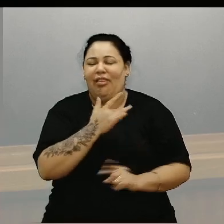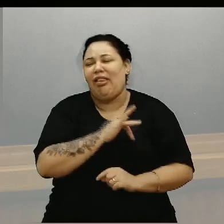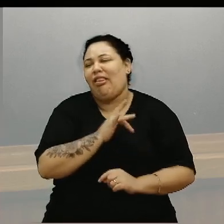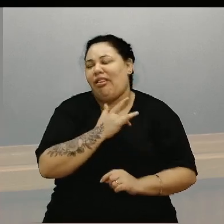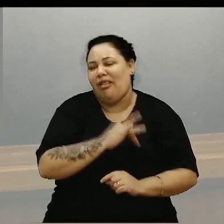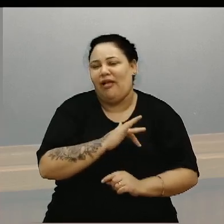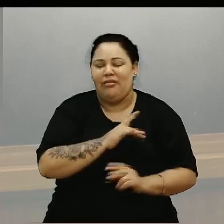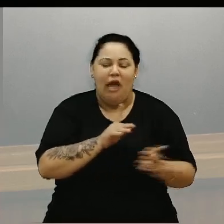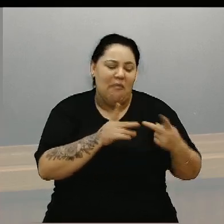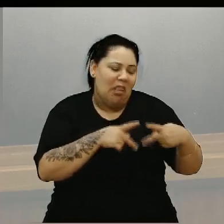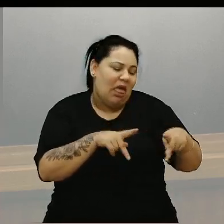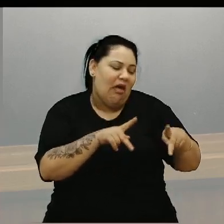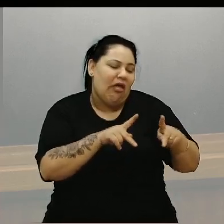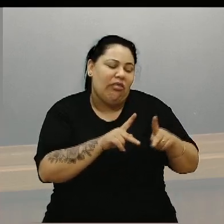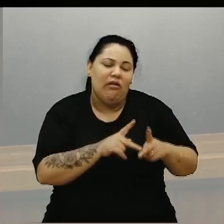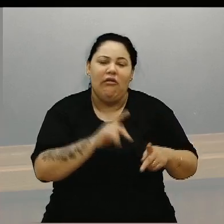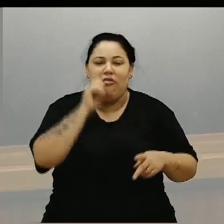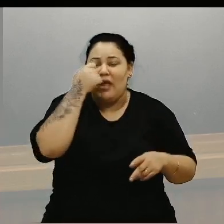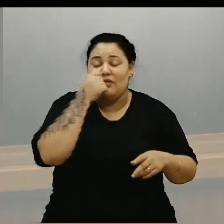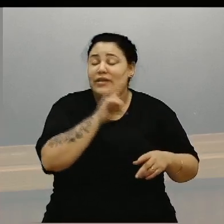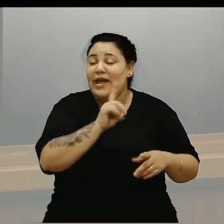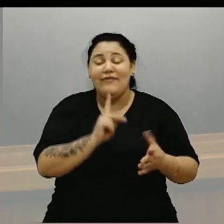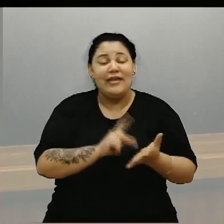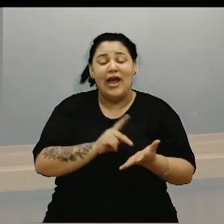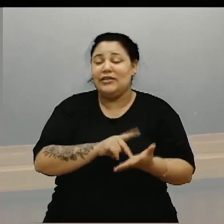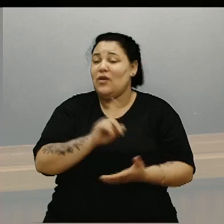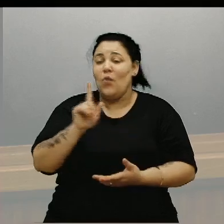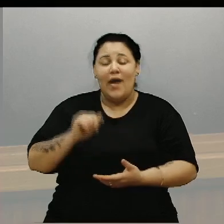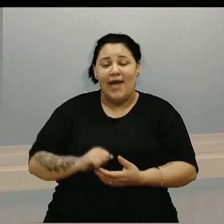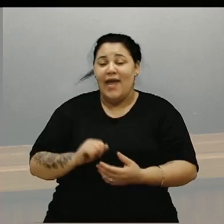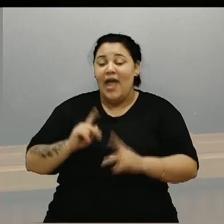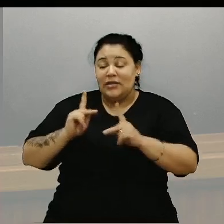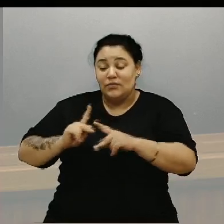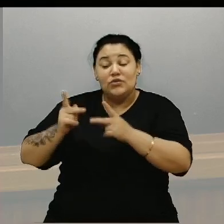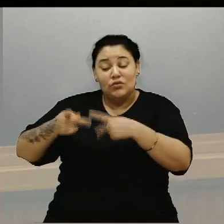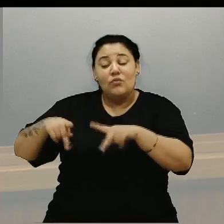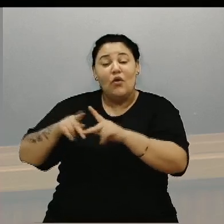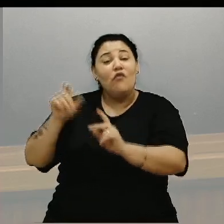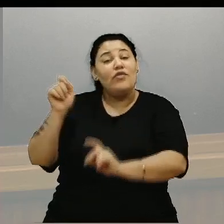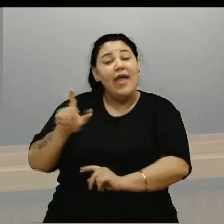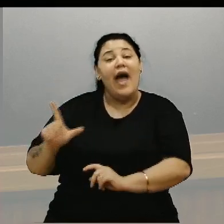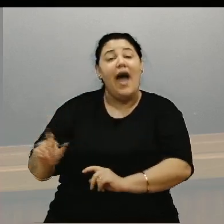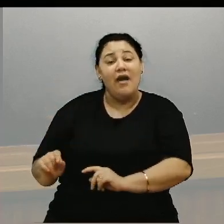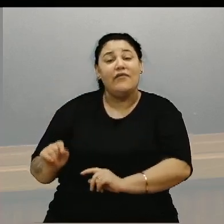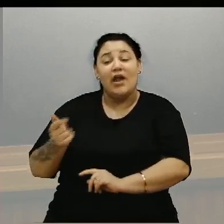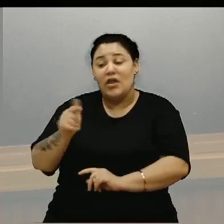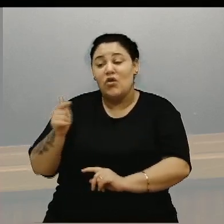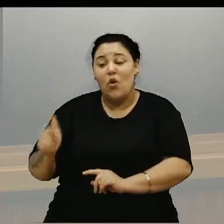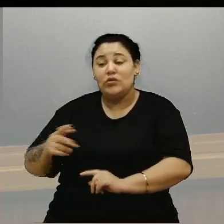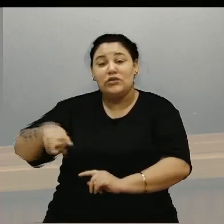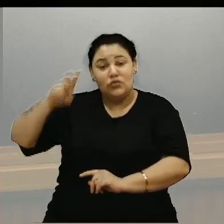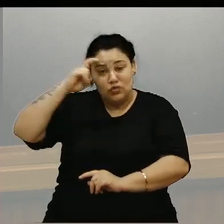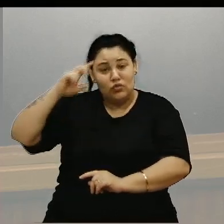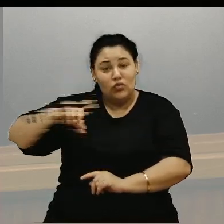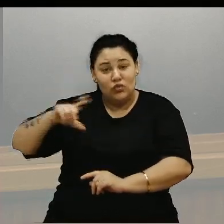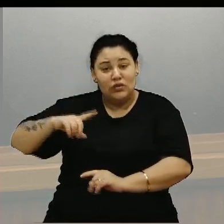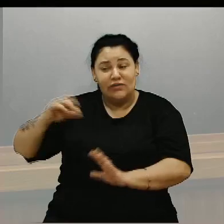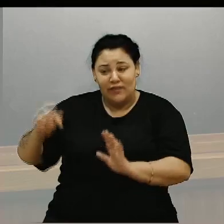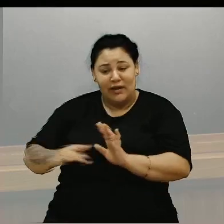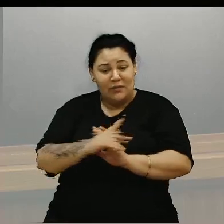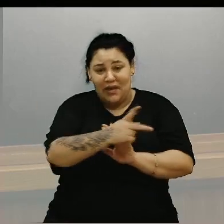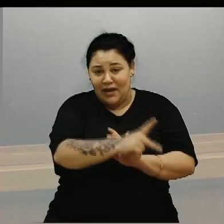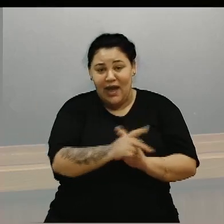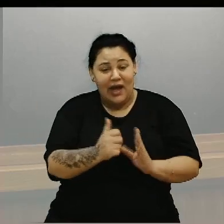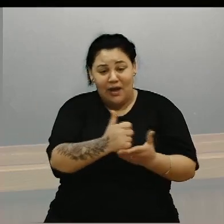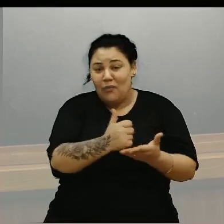é. Tanto os descendentes africanos como outros povos trouxeram inúmeras contribuições